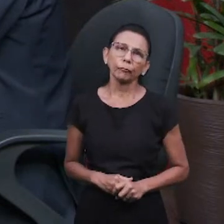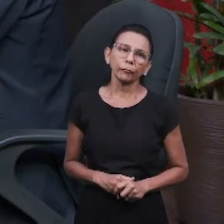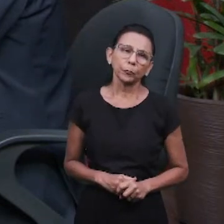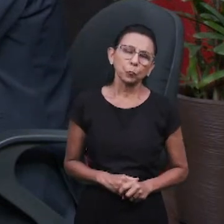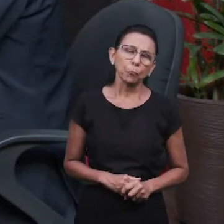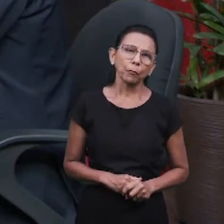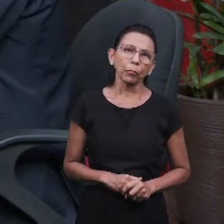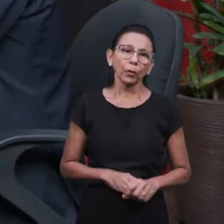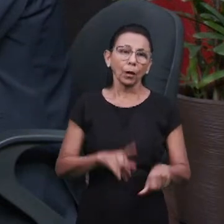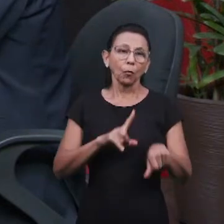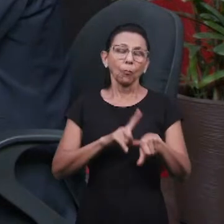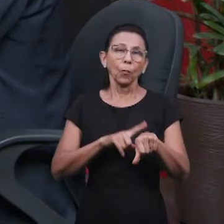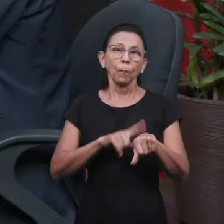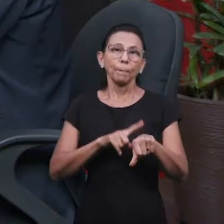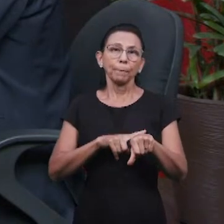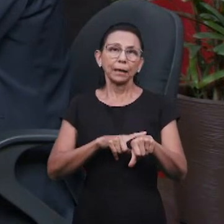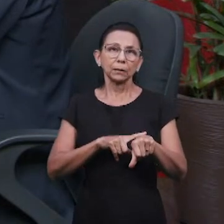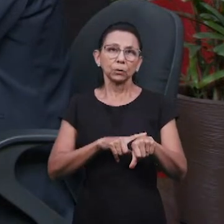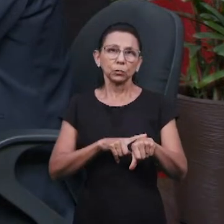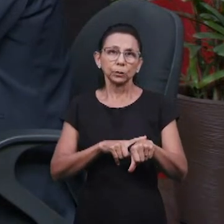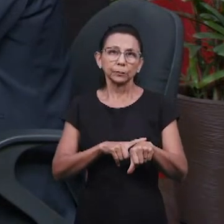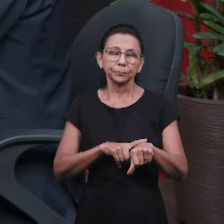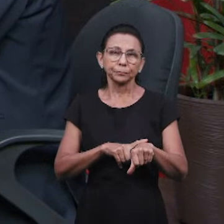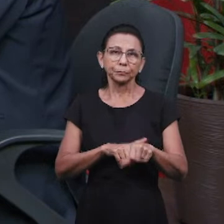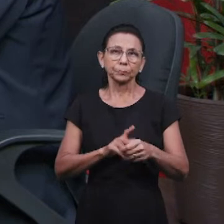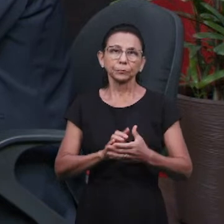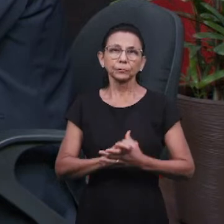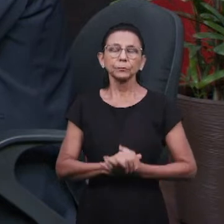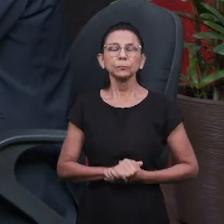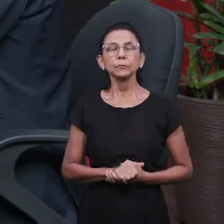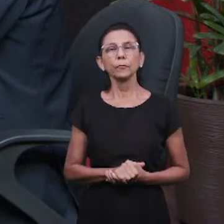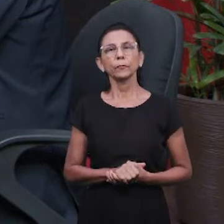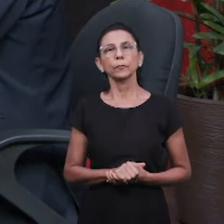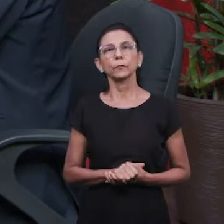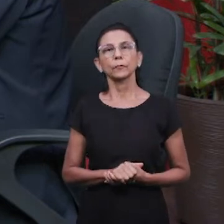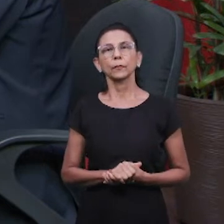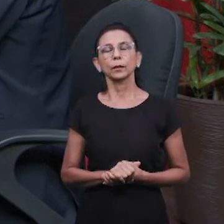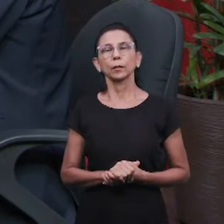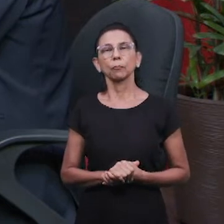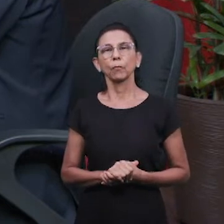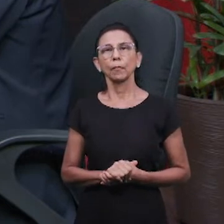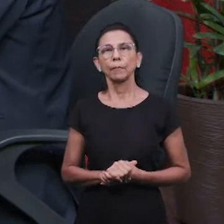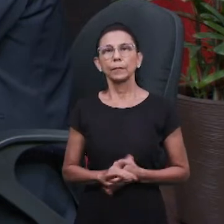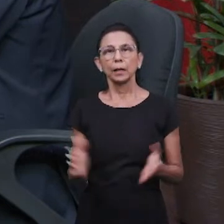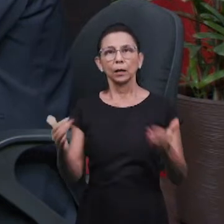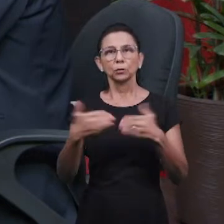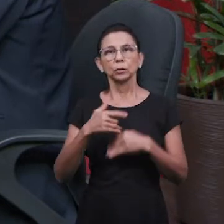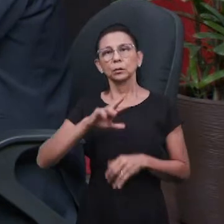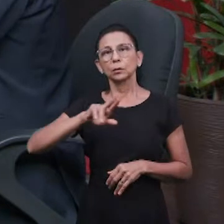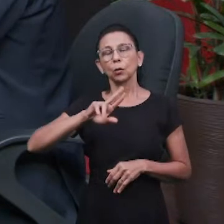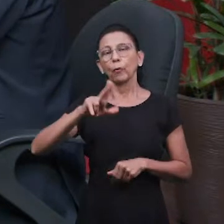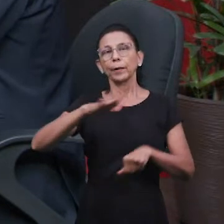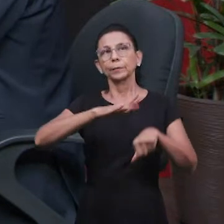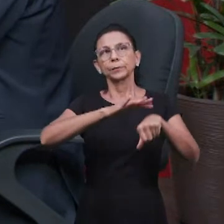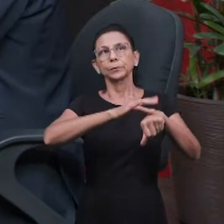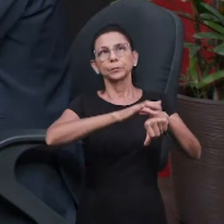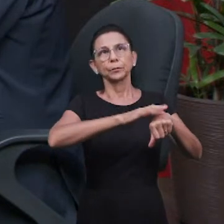que você está. Isso. Doença, você tem a doença. O autismo não é uma doença. Você